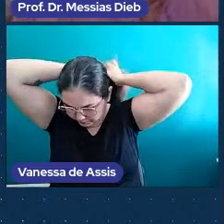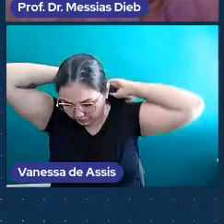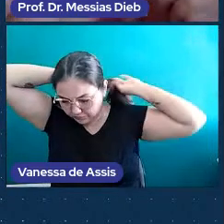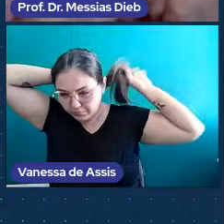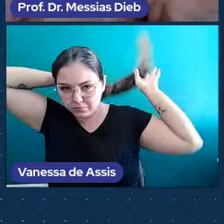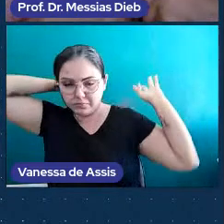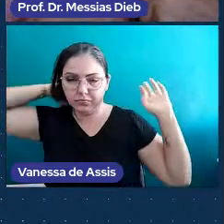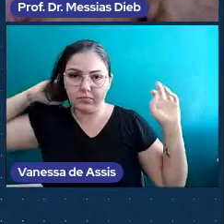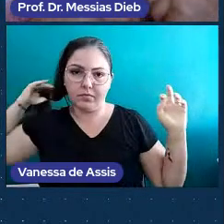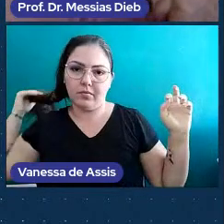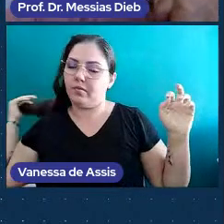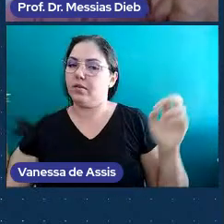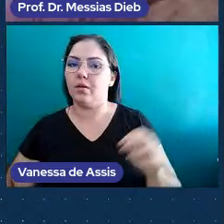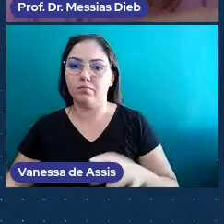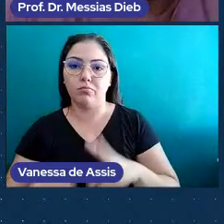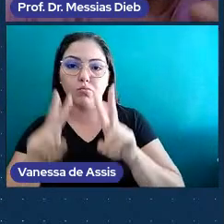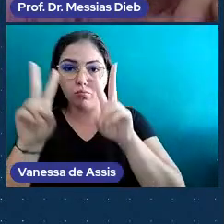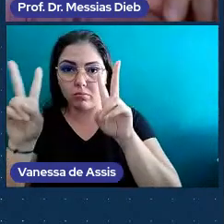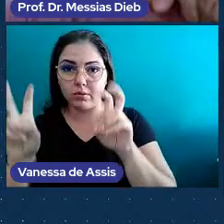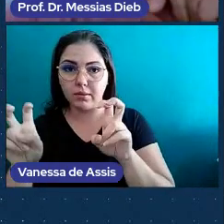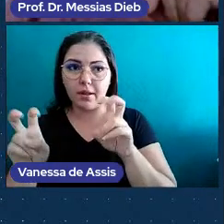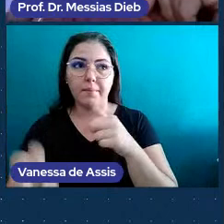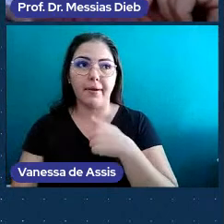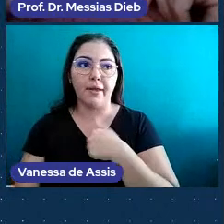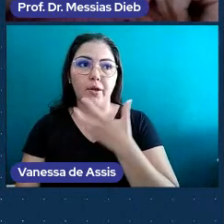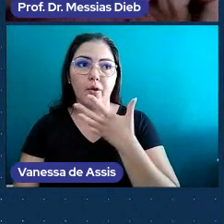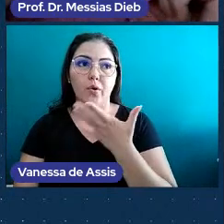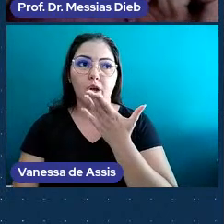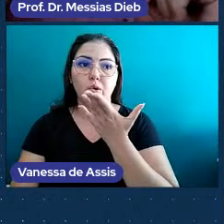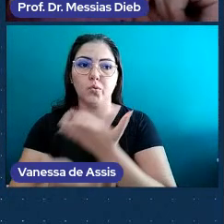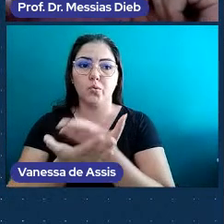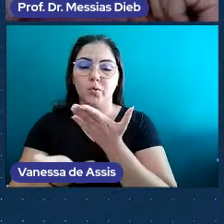Então, eu quero estudar a violência escolar. Vejam.